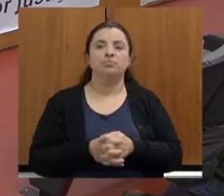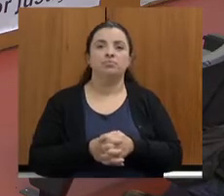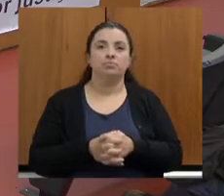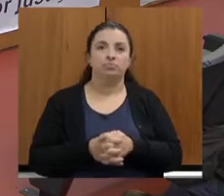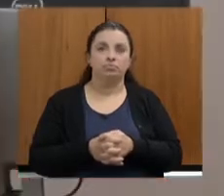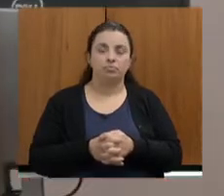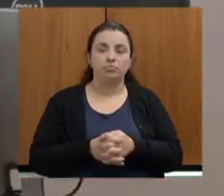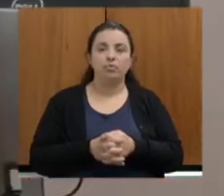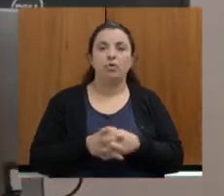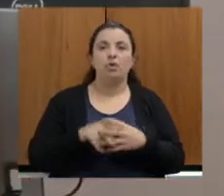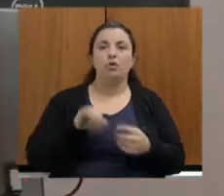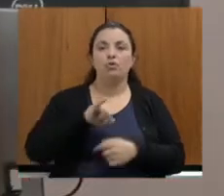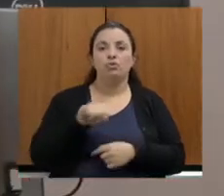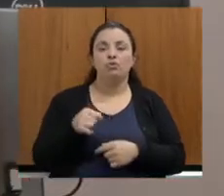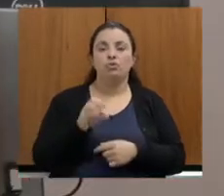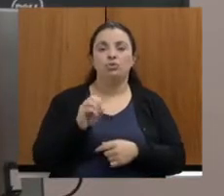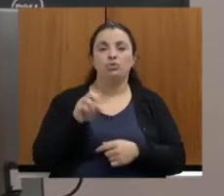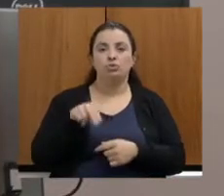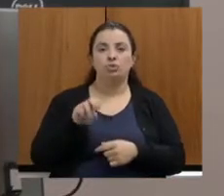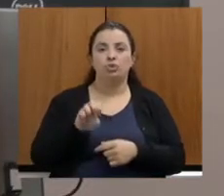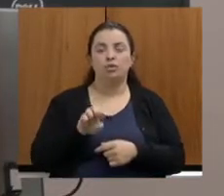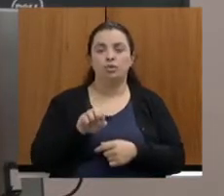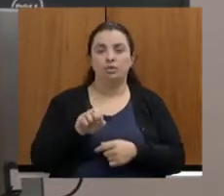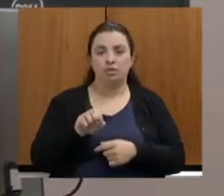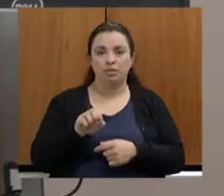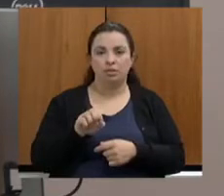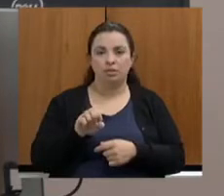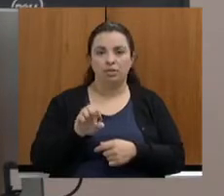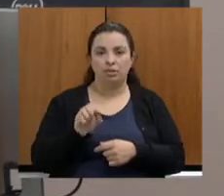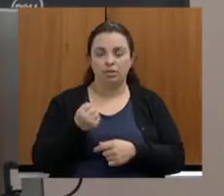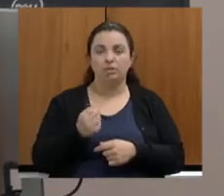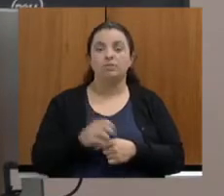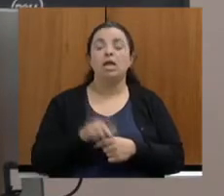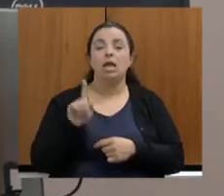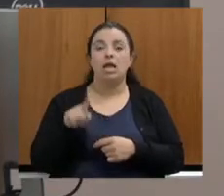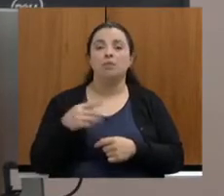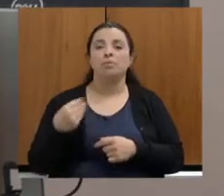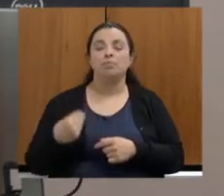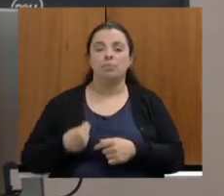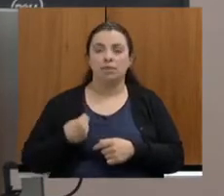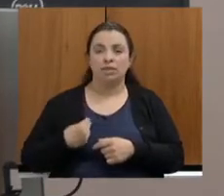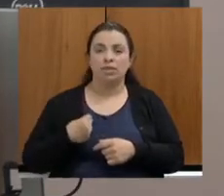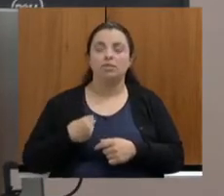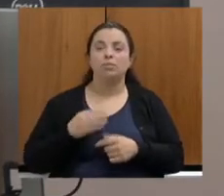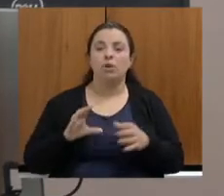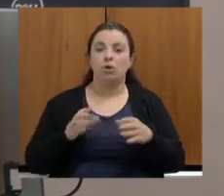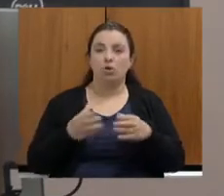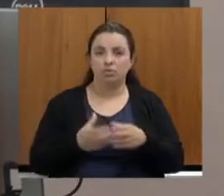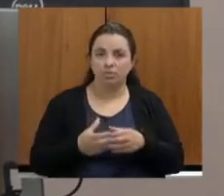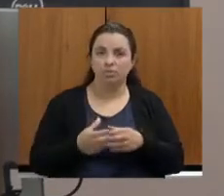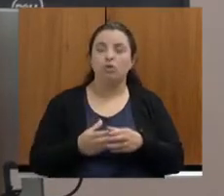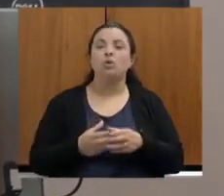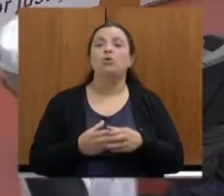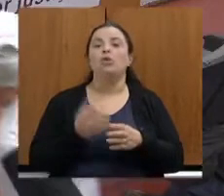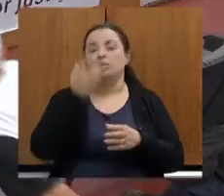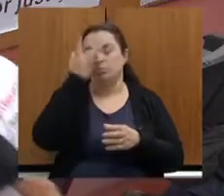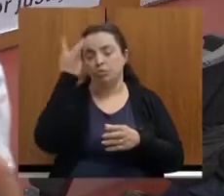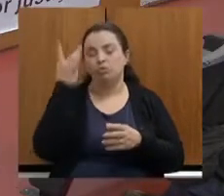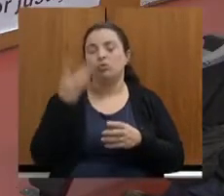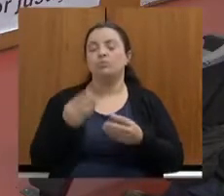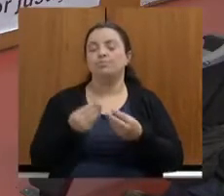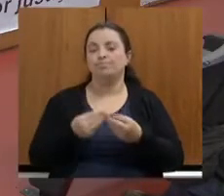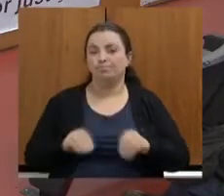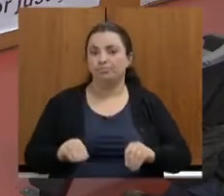o Jonas Henrique Wagner mages integrante da comissão de atingidos e atingidas de Resplendor